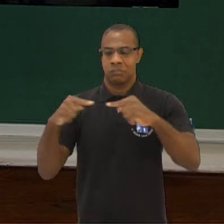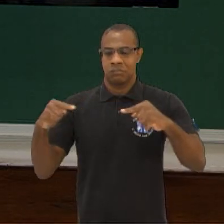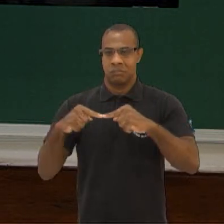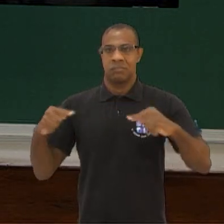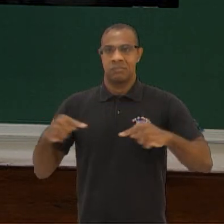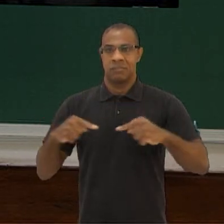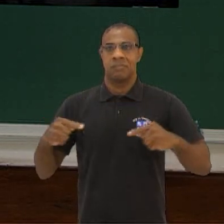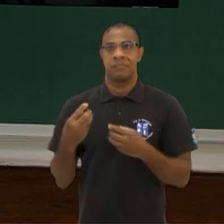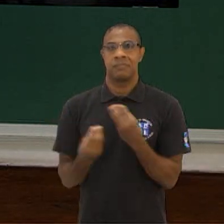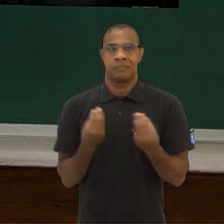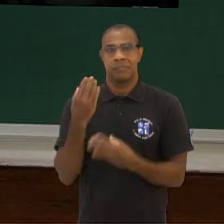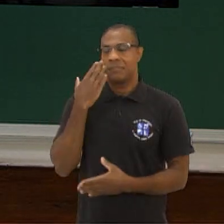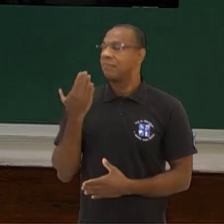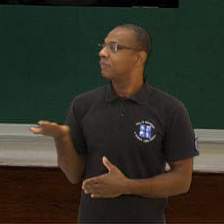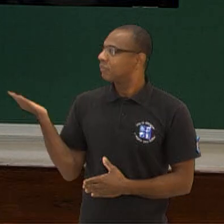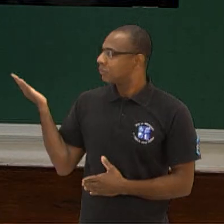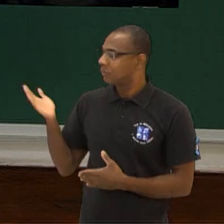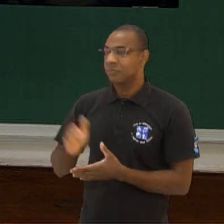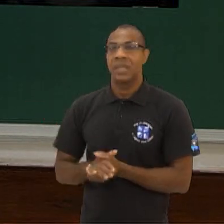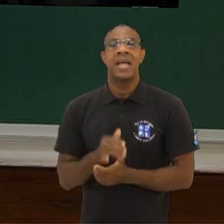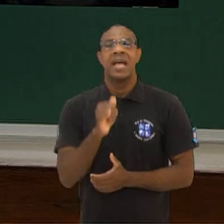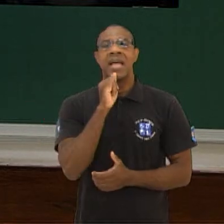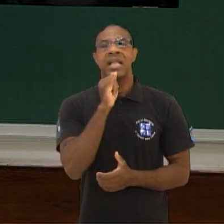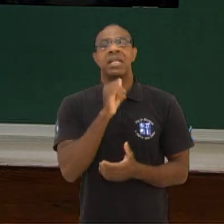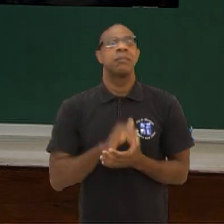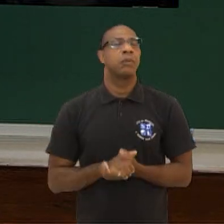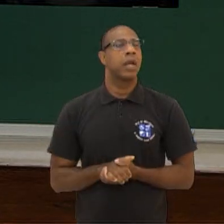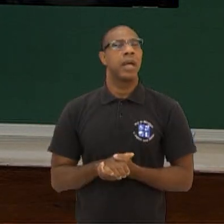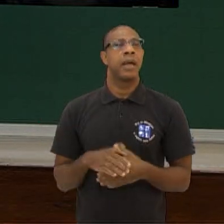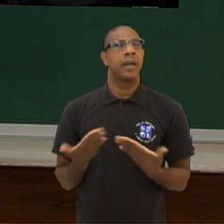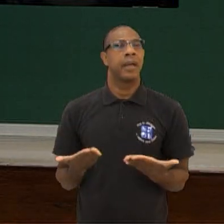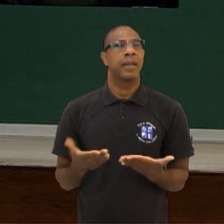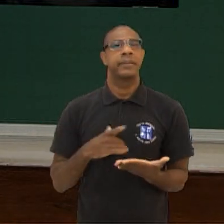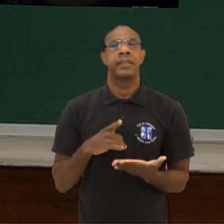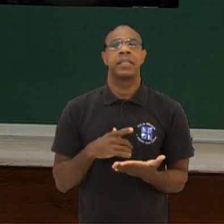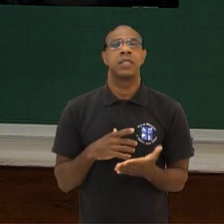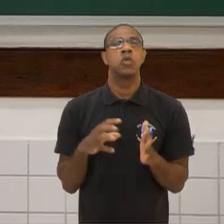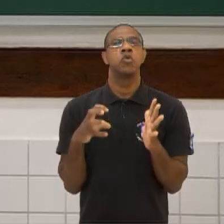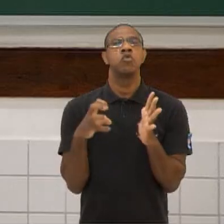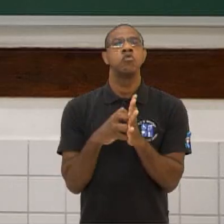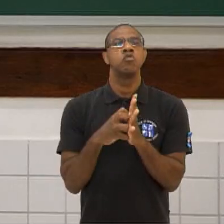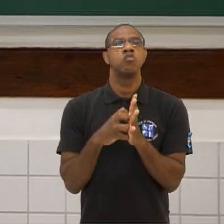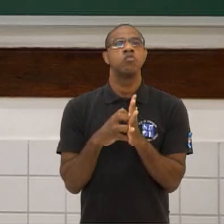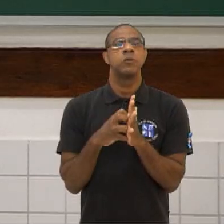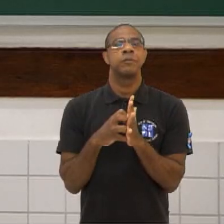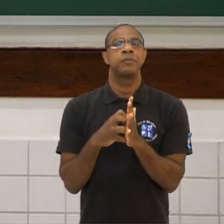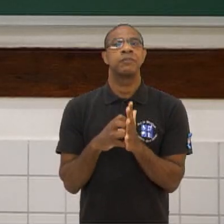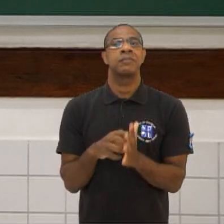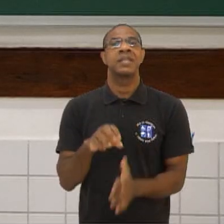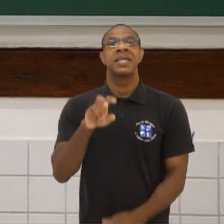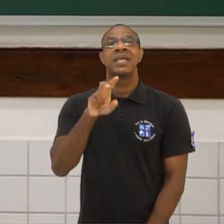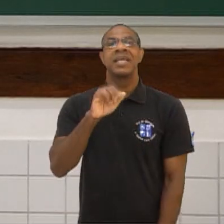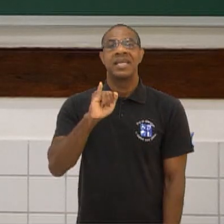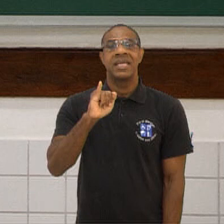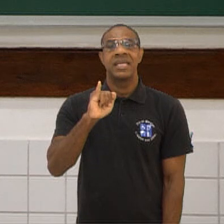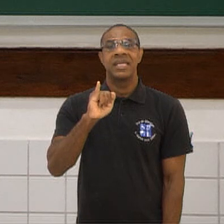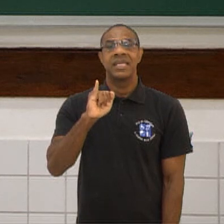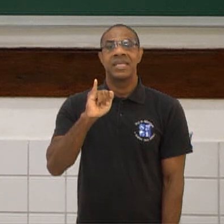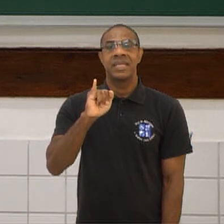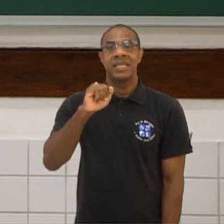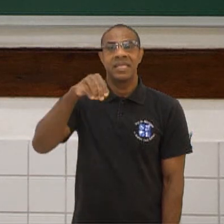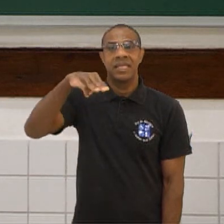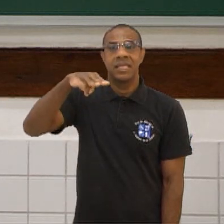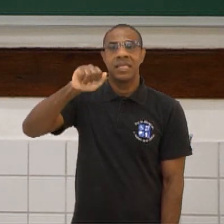uniforme, né? Com, por exemplo, um ímã em U, né? Então, se você pegar um